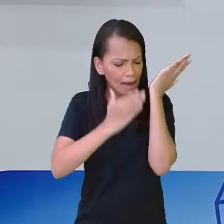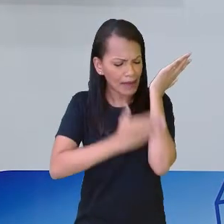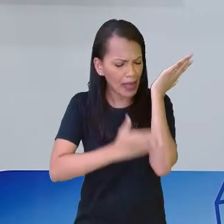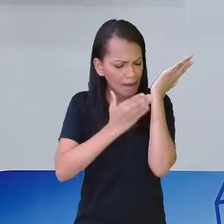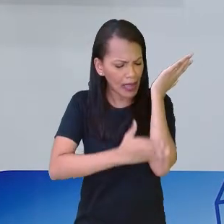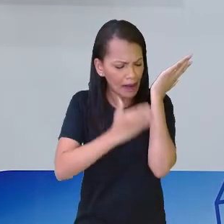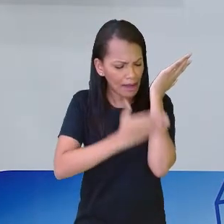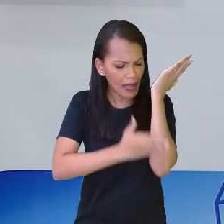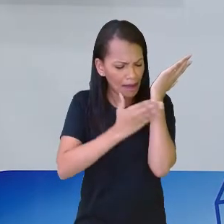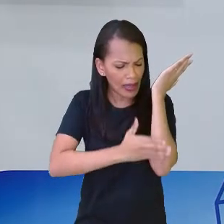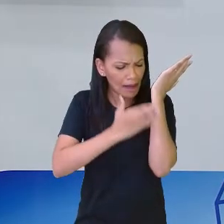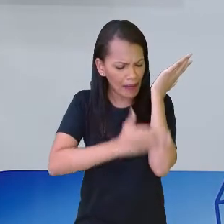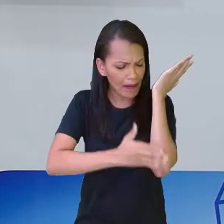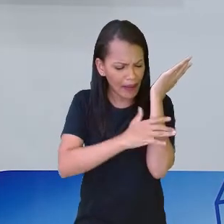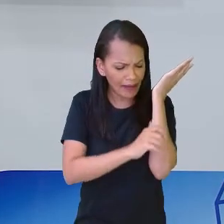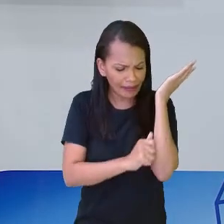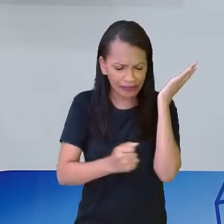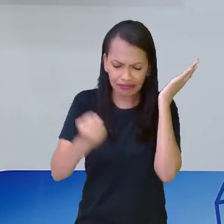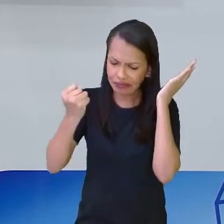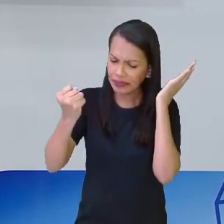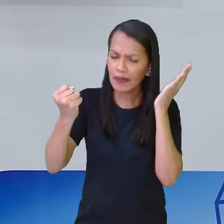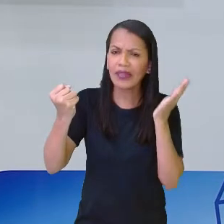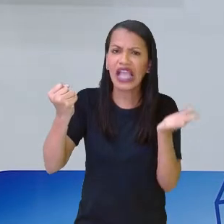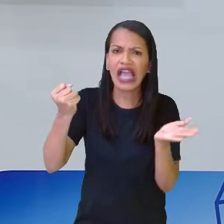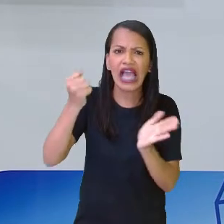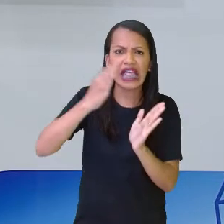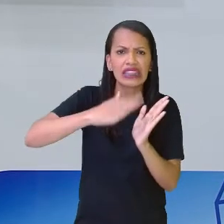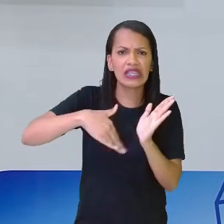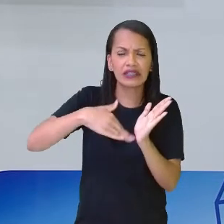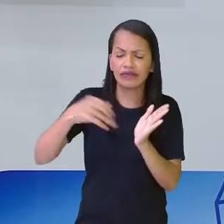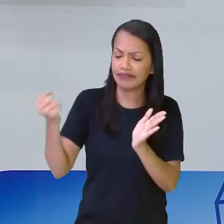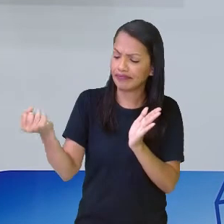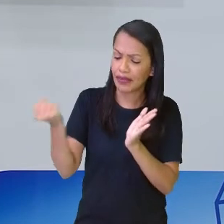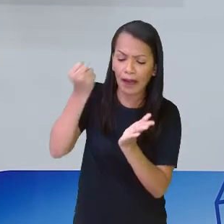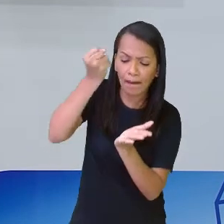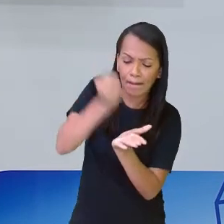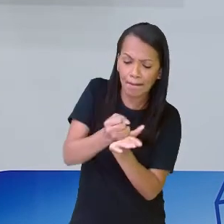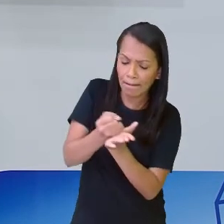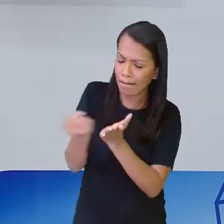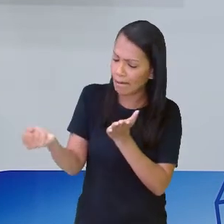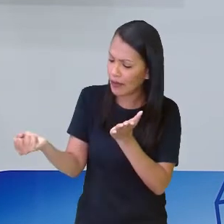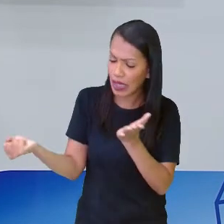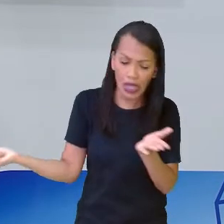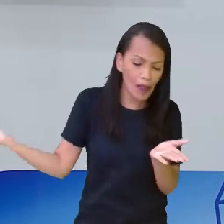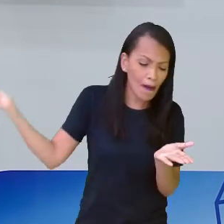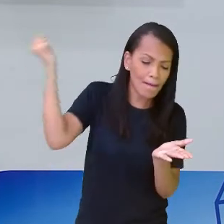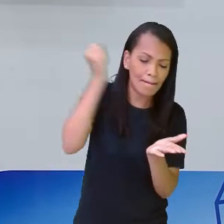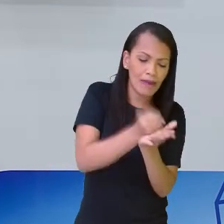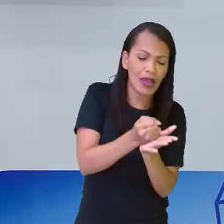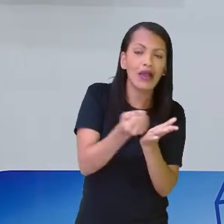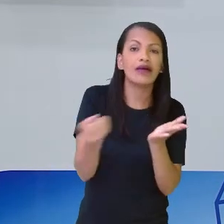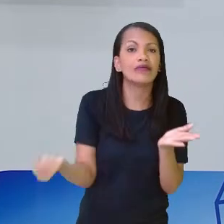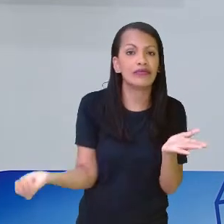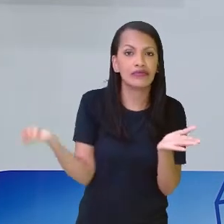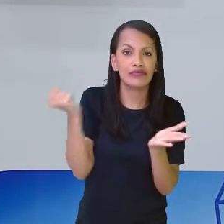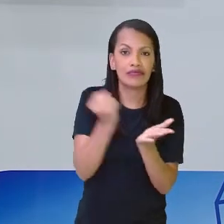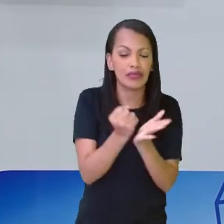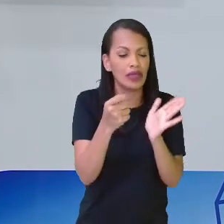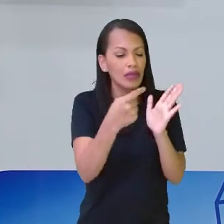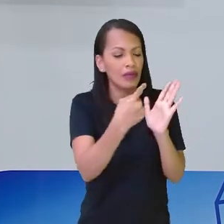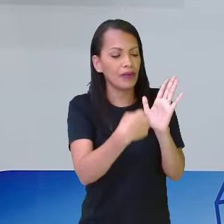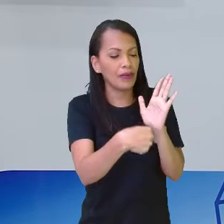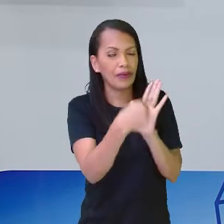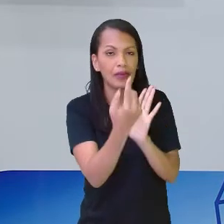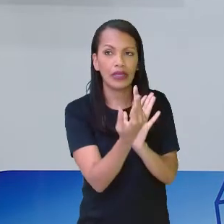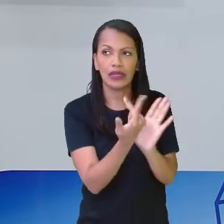vai encostando, e aí o desenho vai aparecendo lá. Tem outra técnica? Tem. Aí a gente pensa na